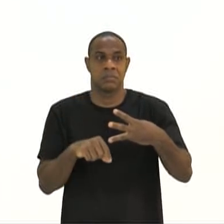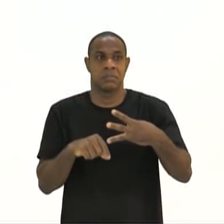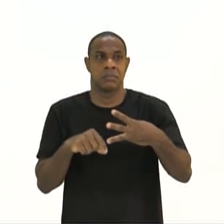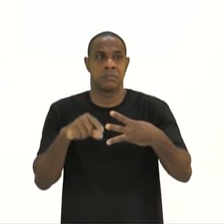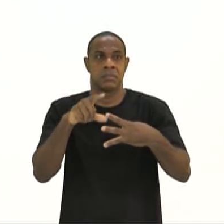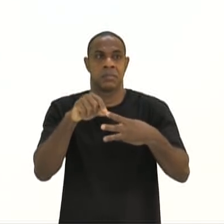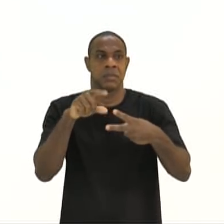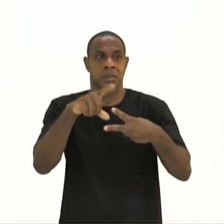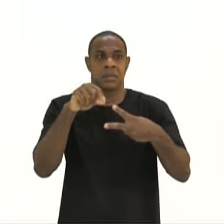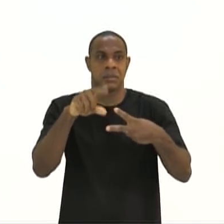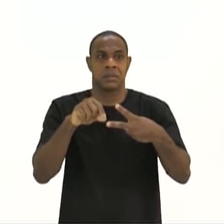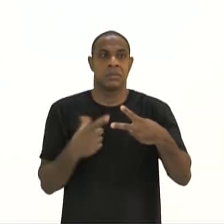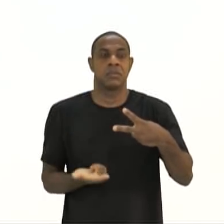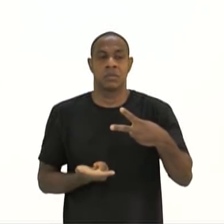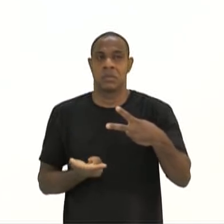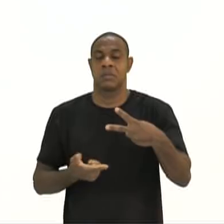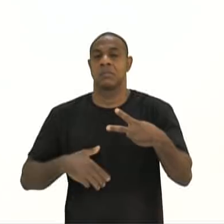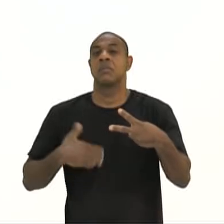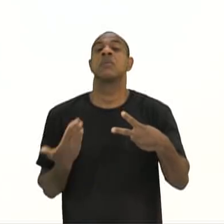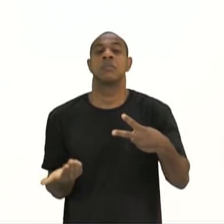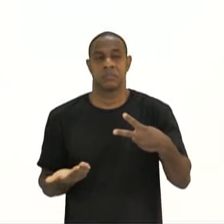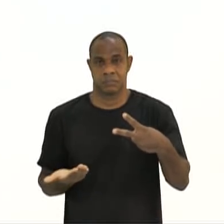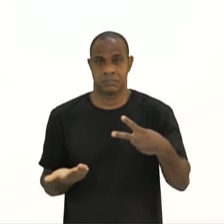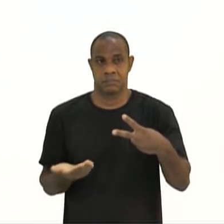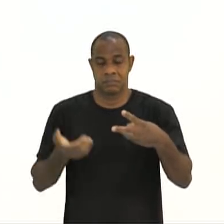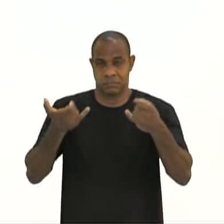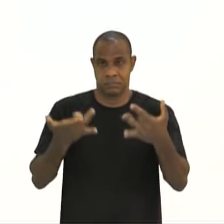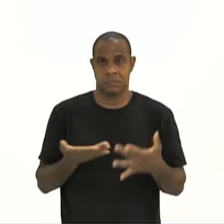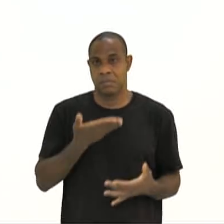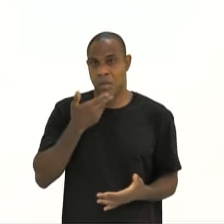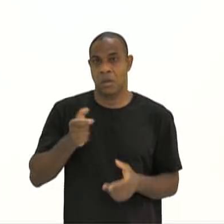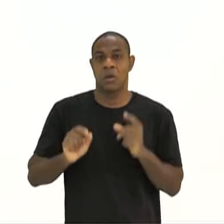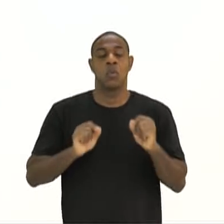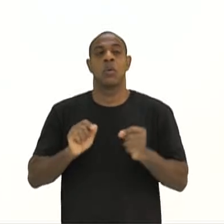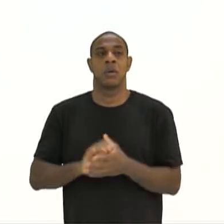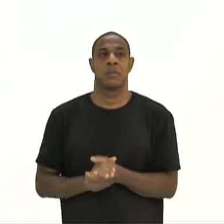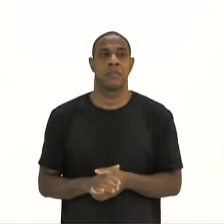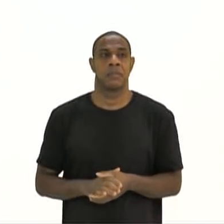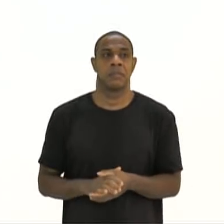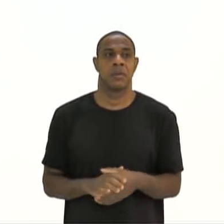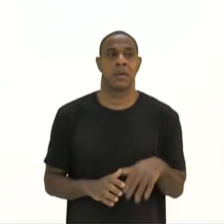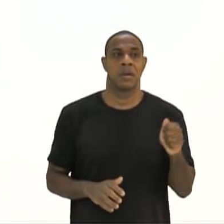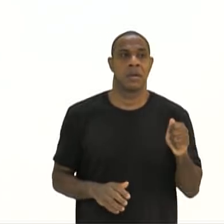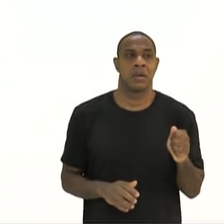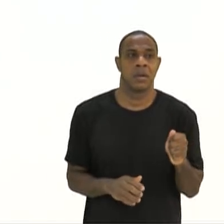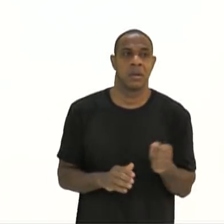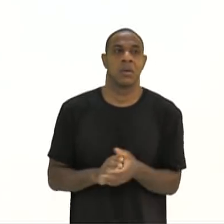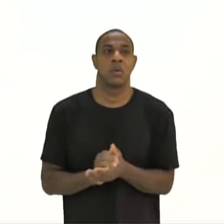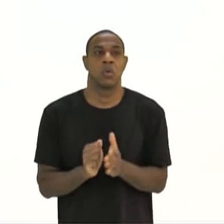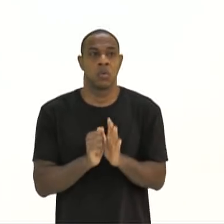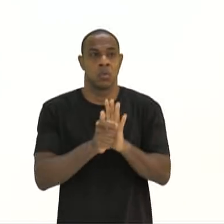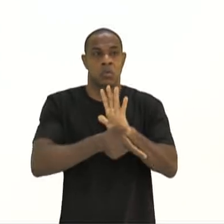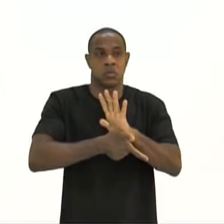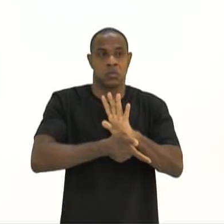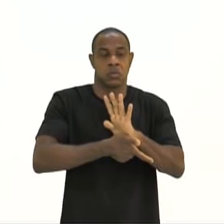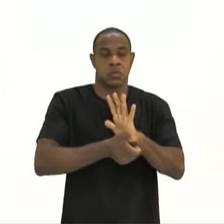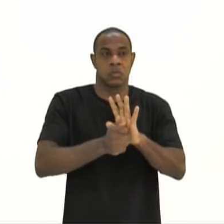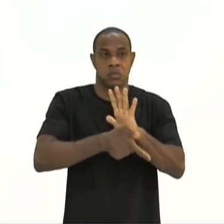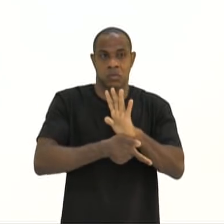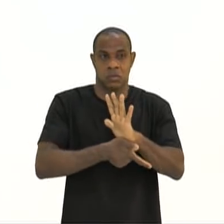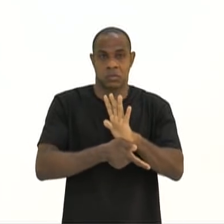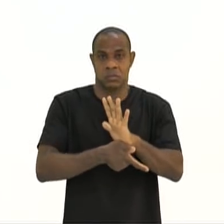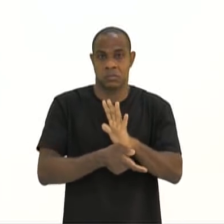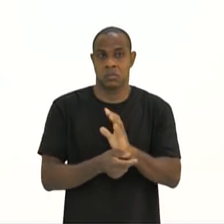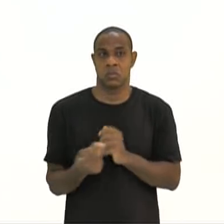Clarice Lispector e de Mário Quintana. Alternativa A, o gênero, pois os dois são